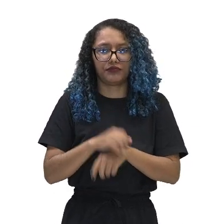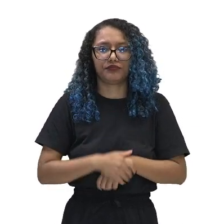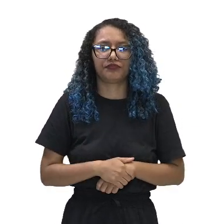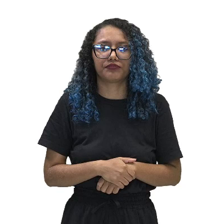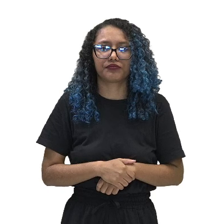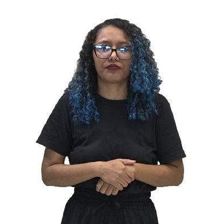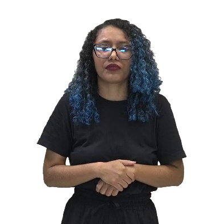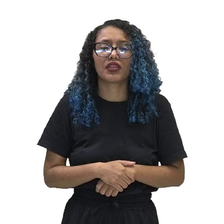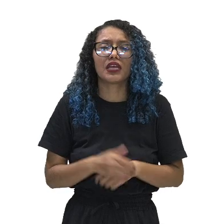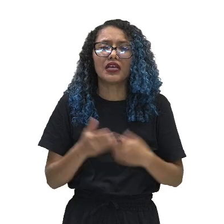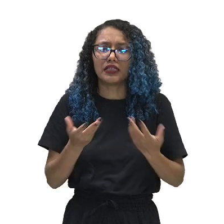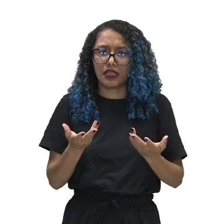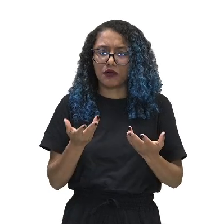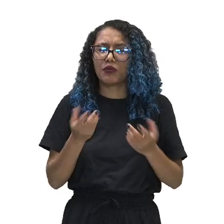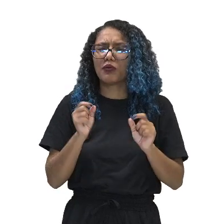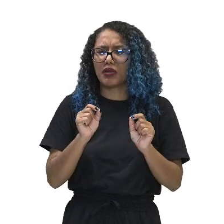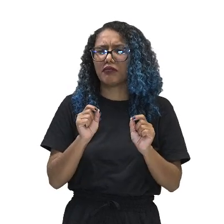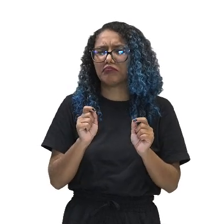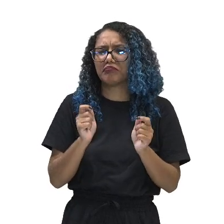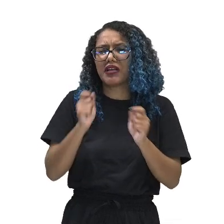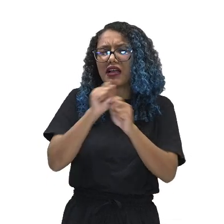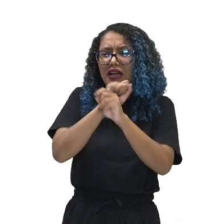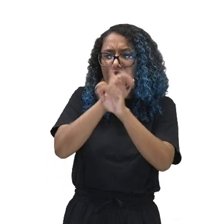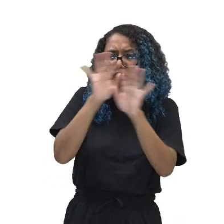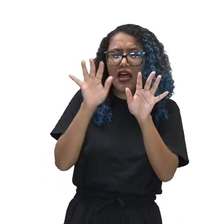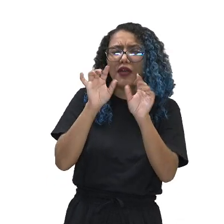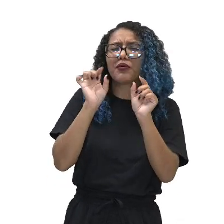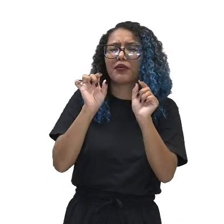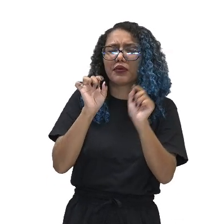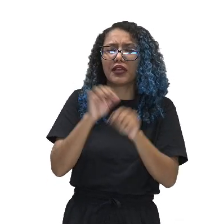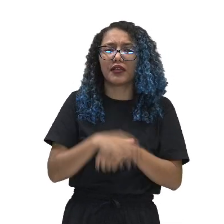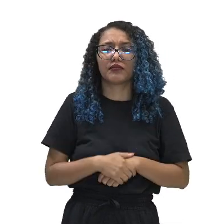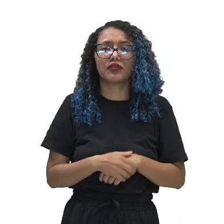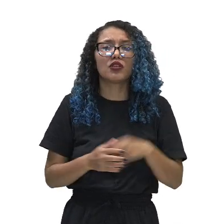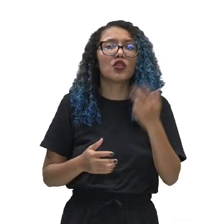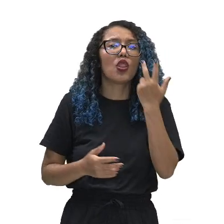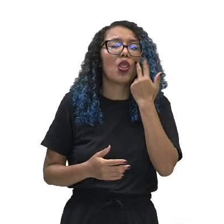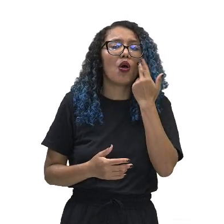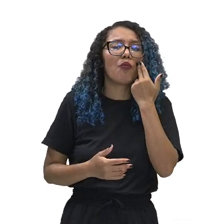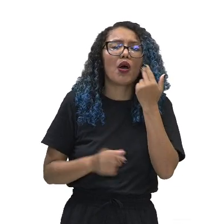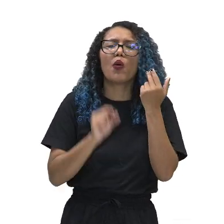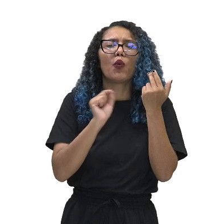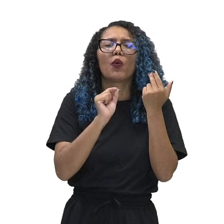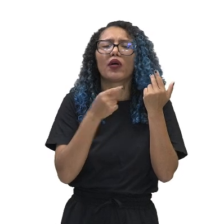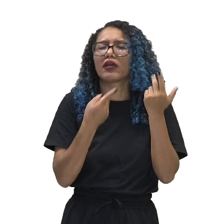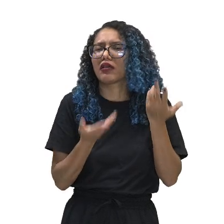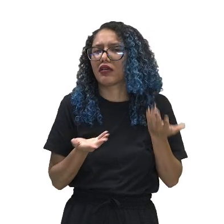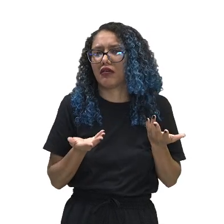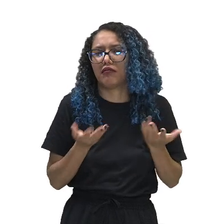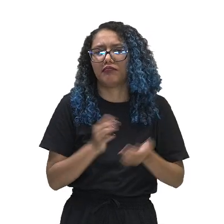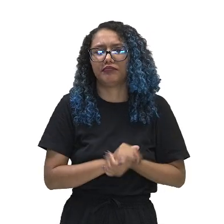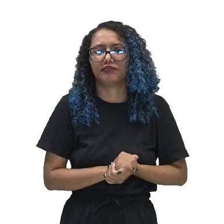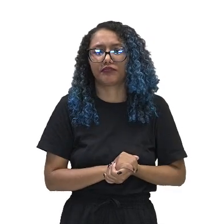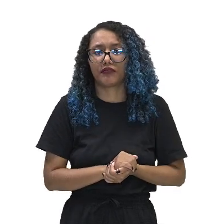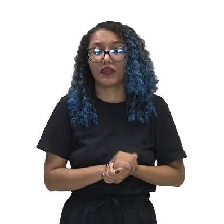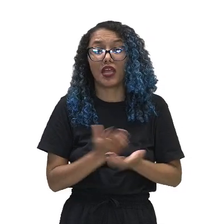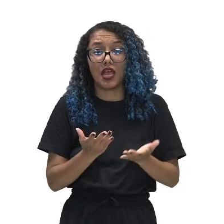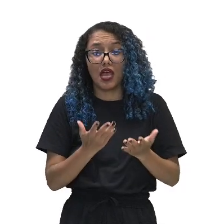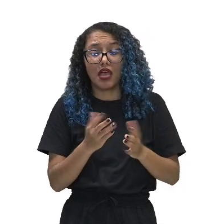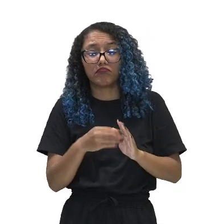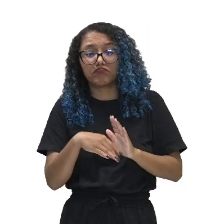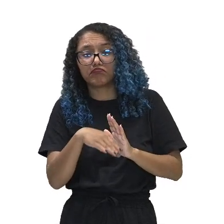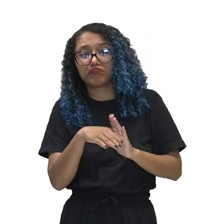muito claro que o normal é aquilo que é obrigatório e normatizado